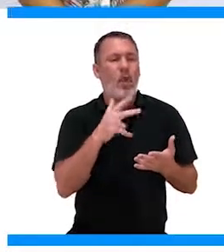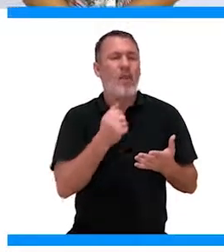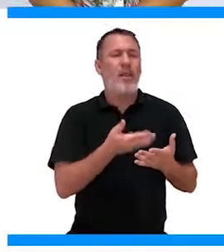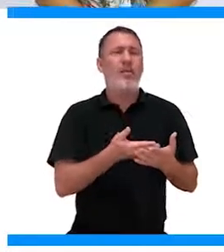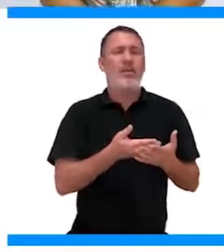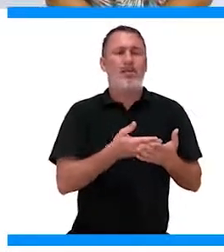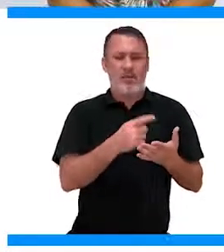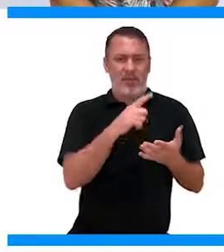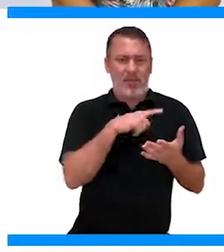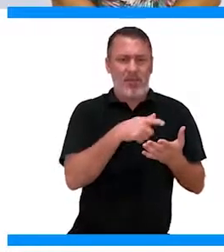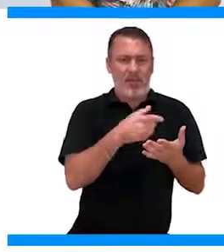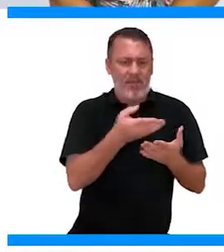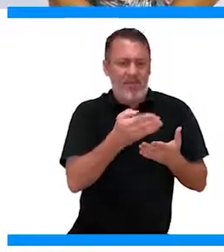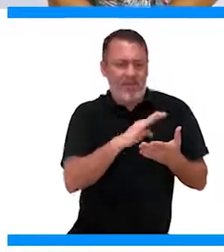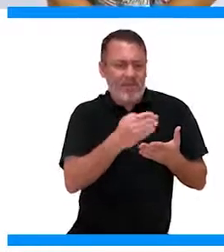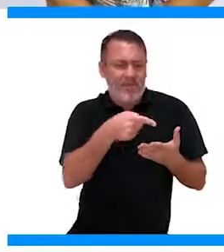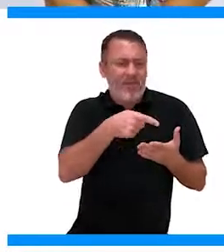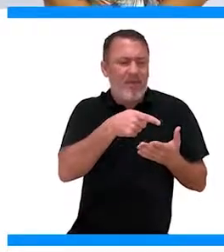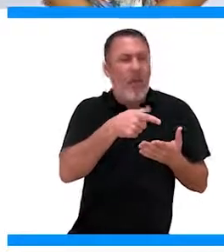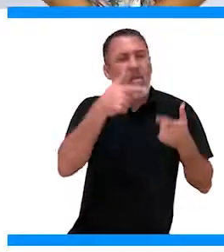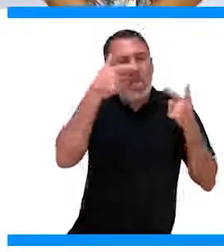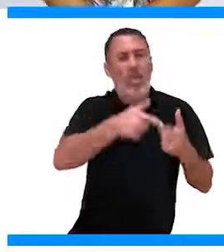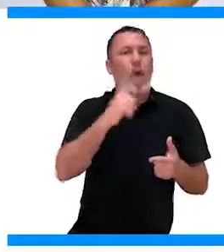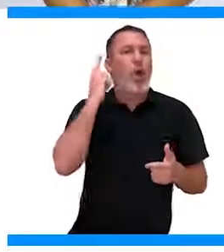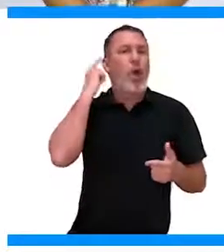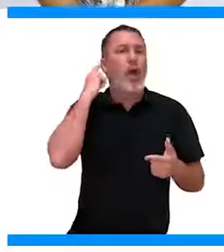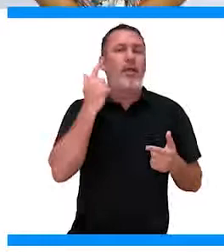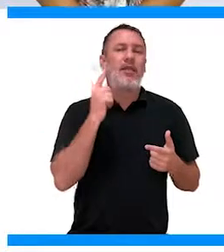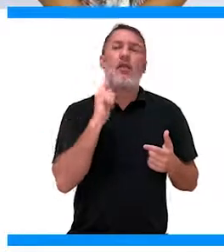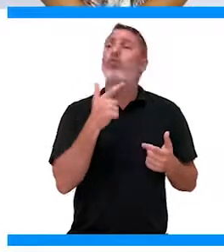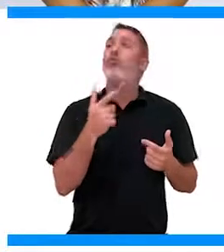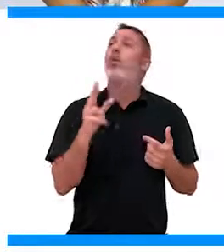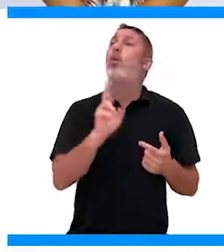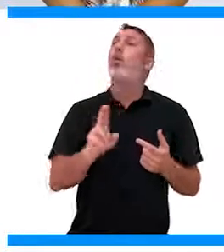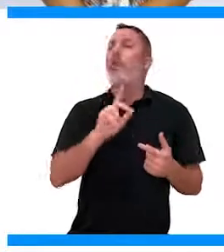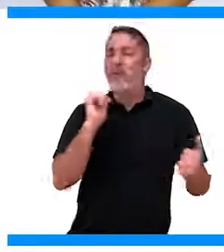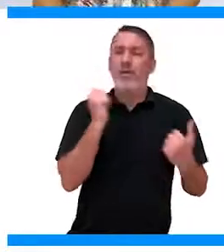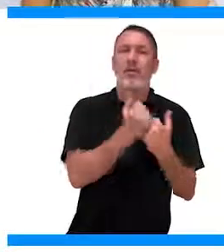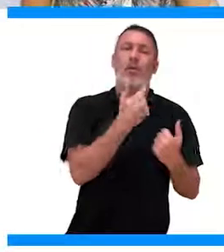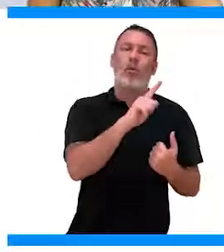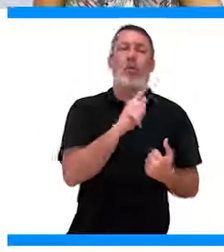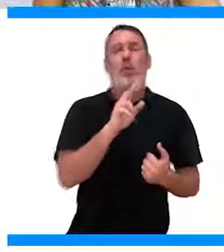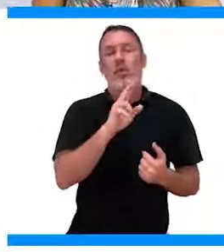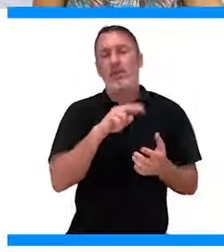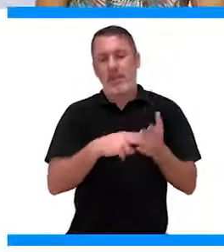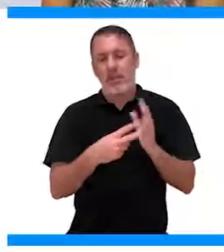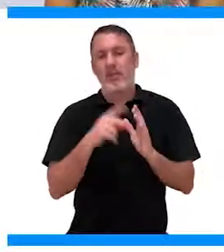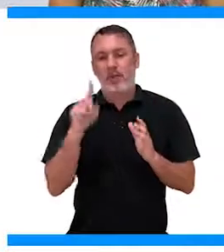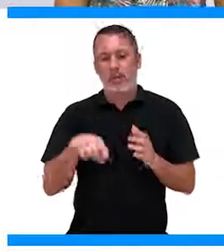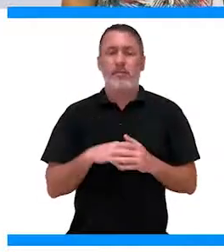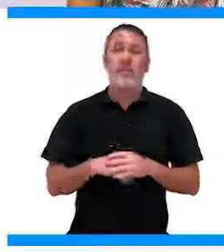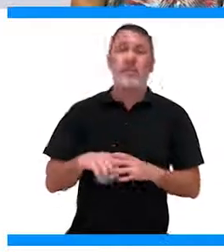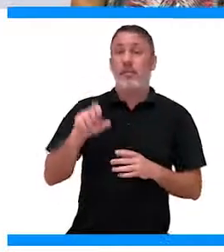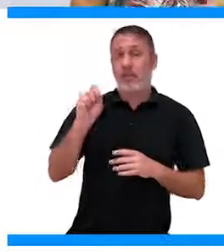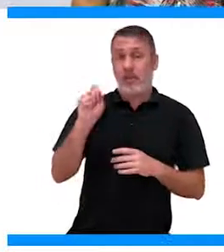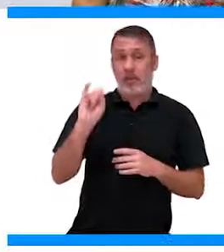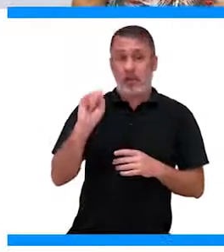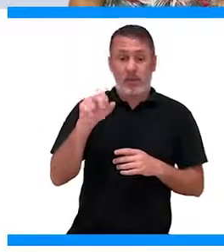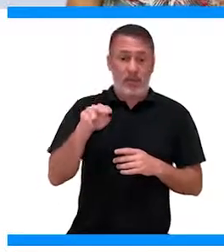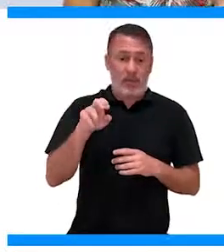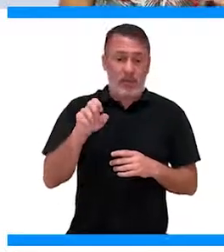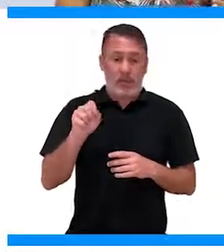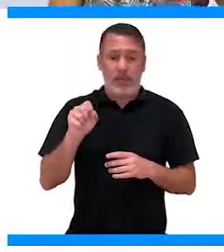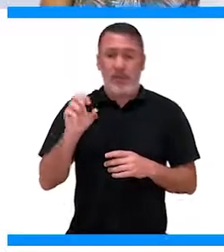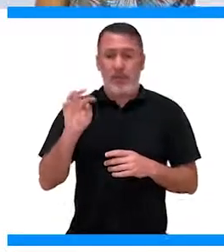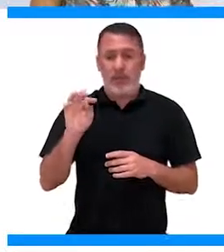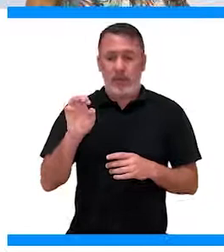Como que seria o nome disso? Não tem, então a gente chama de orelha. Na falta de um outro termo, a gente usa esse. A